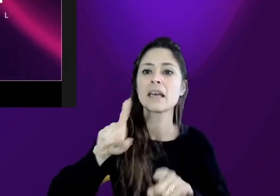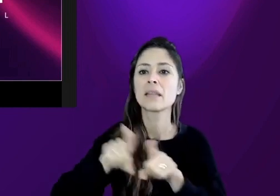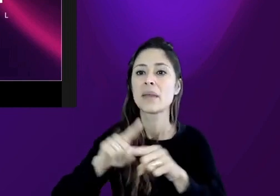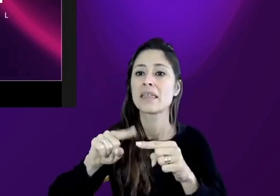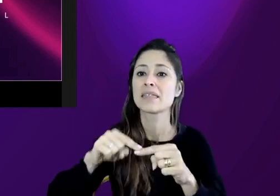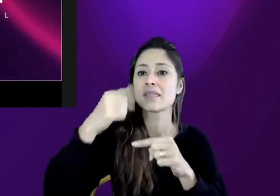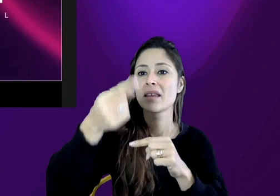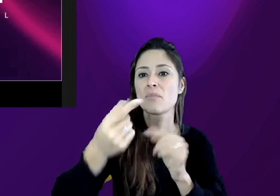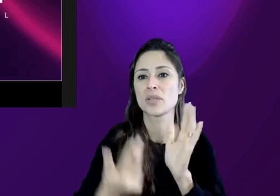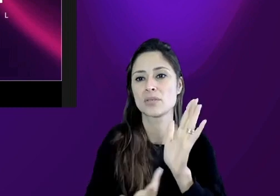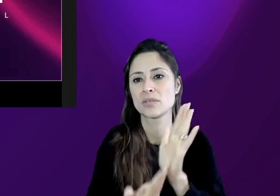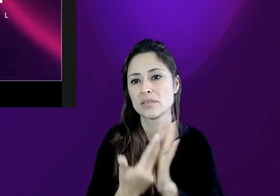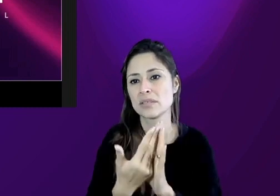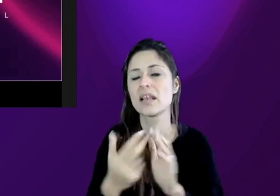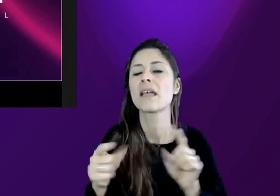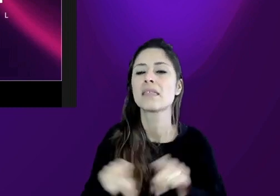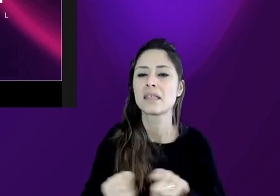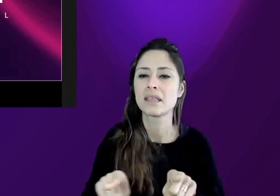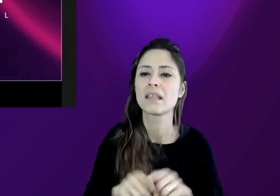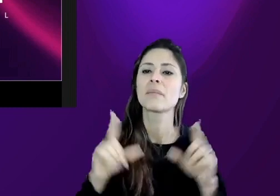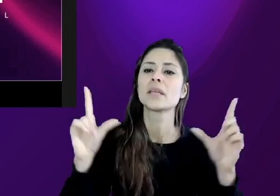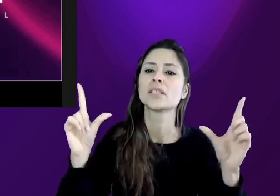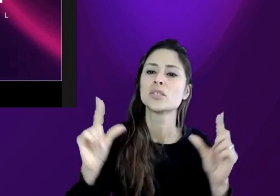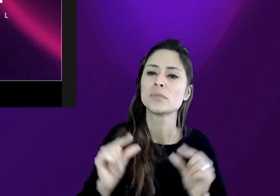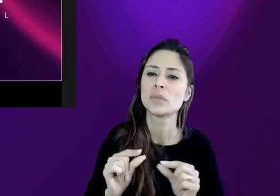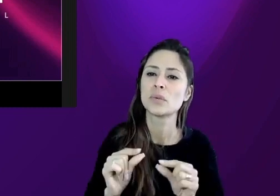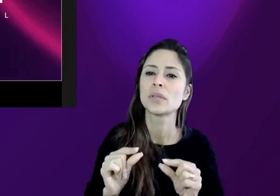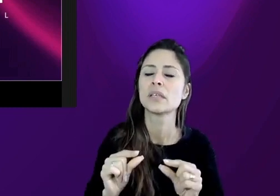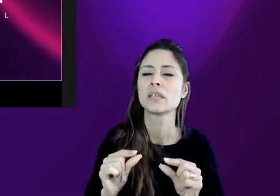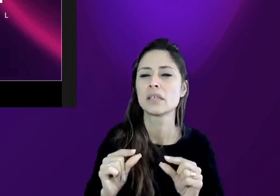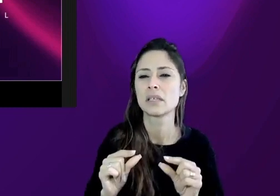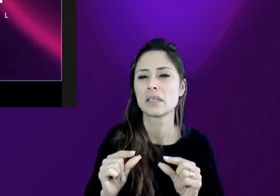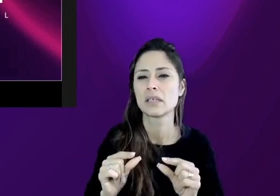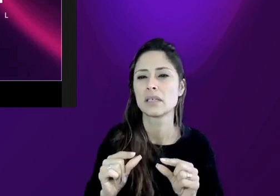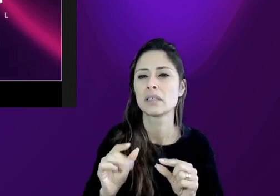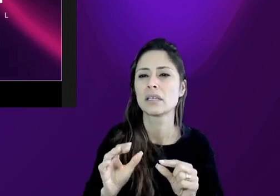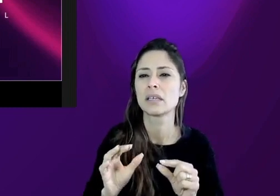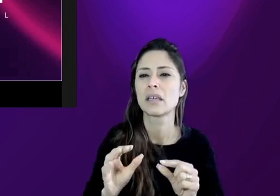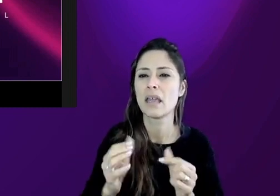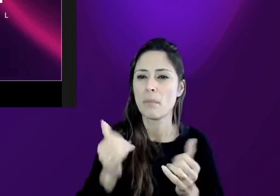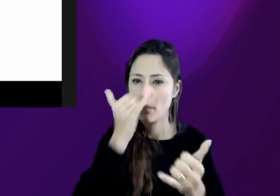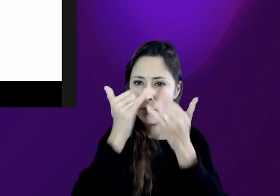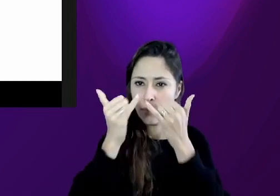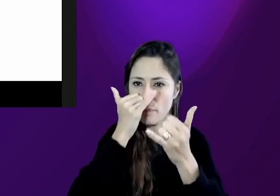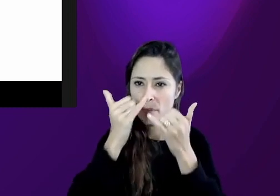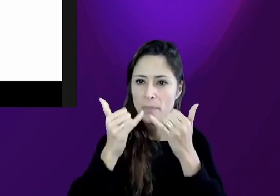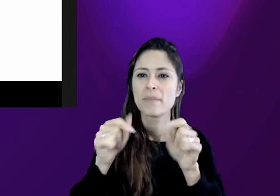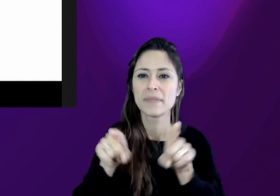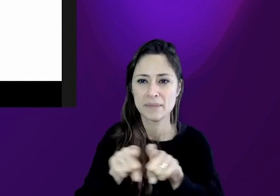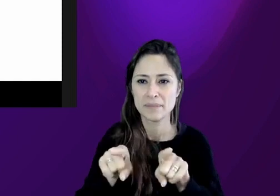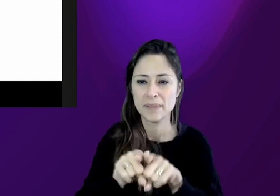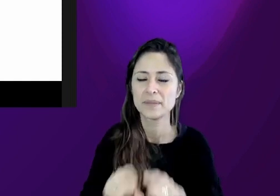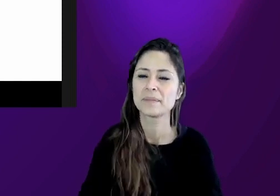como diminui a taxa de complicações funcionais, né?